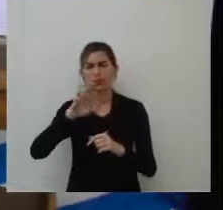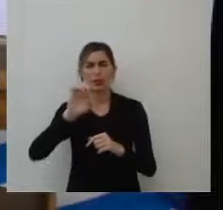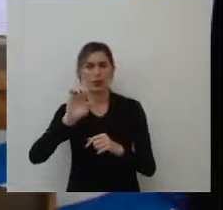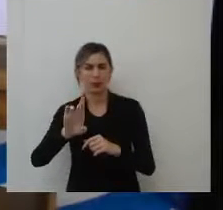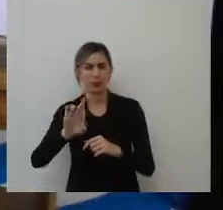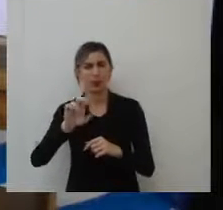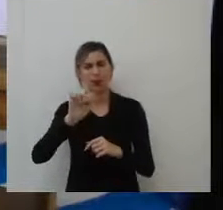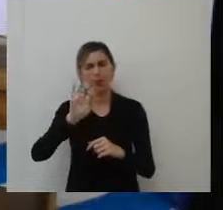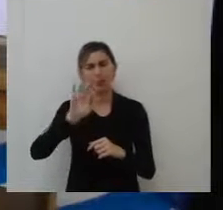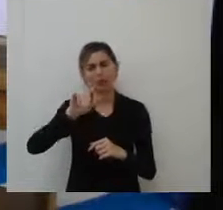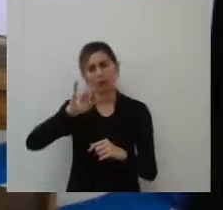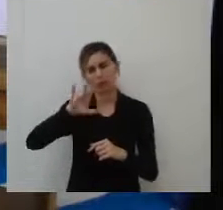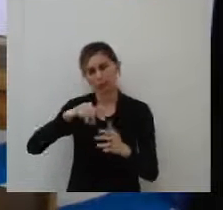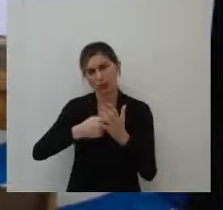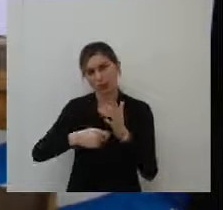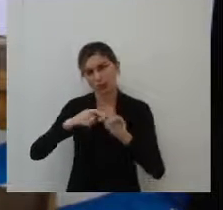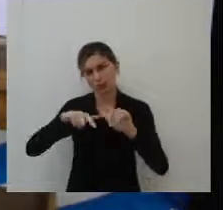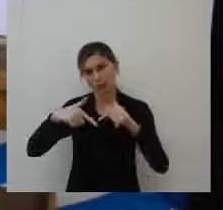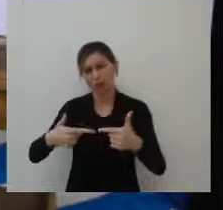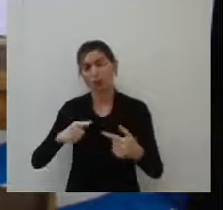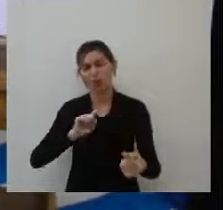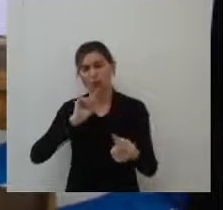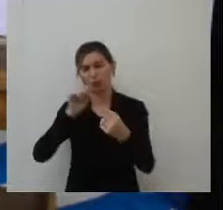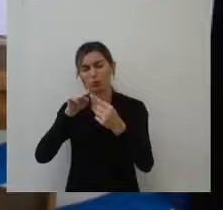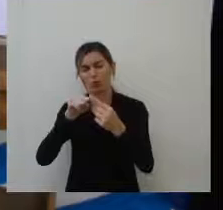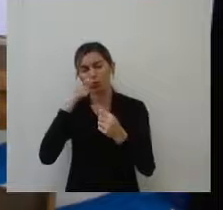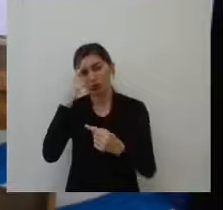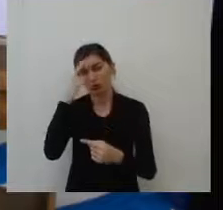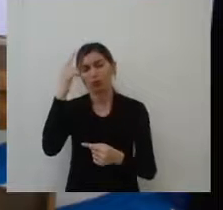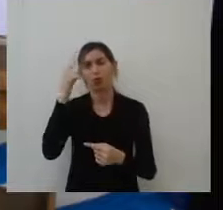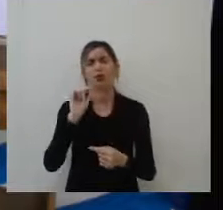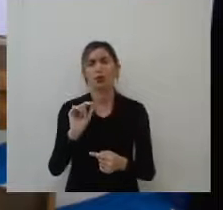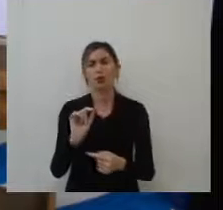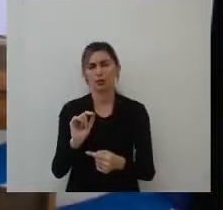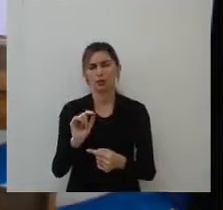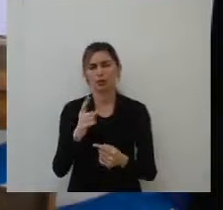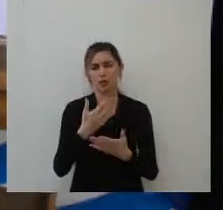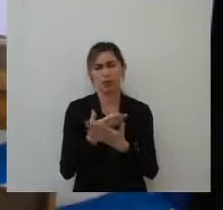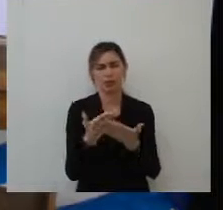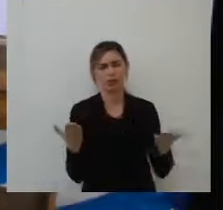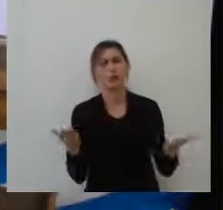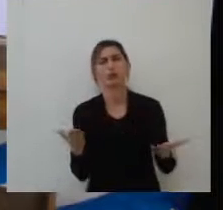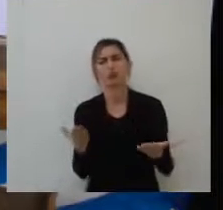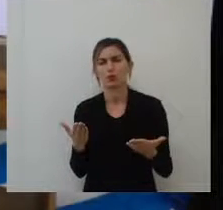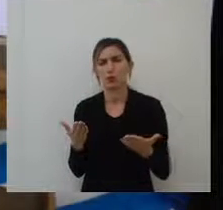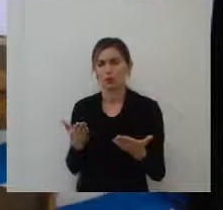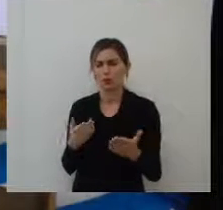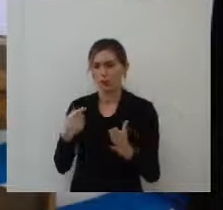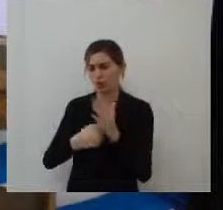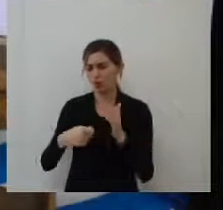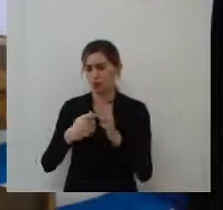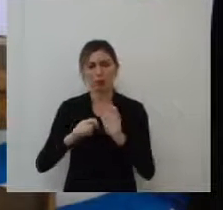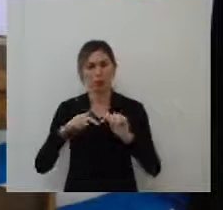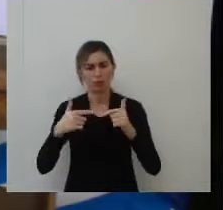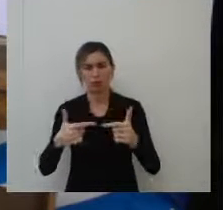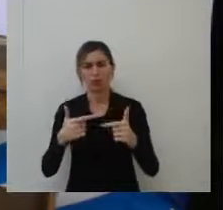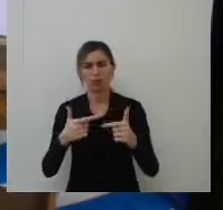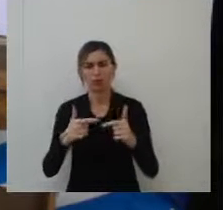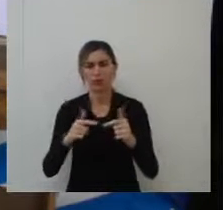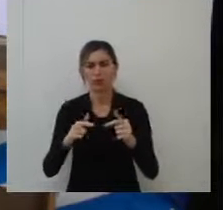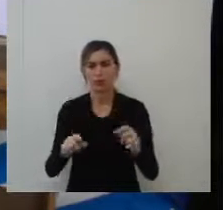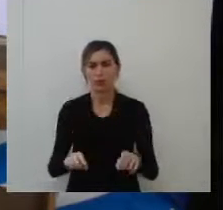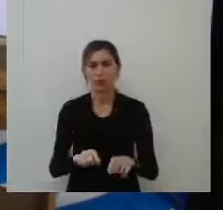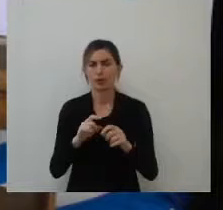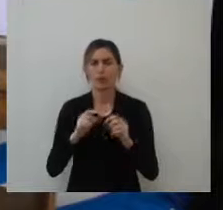Esse cyberativismo aí vai estar relacionado à ideia de você... um ativismo online, né? Um ativismo